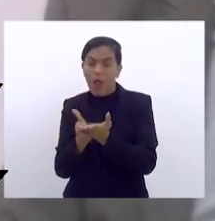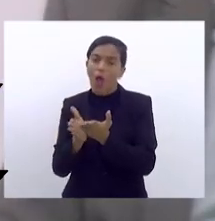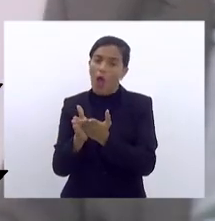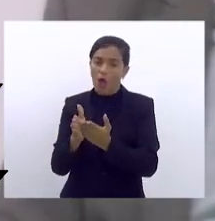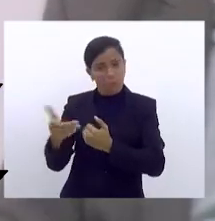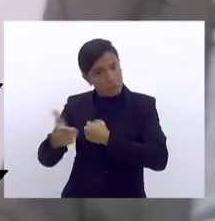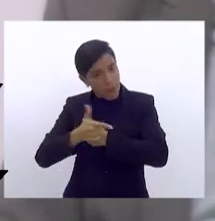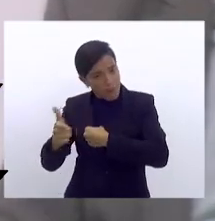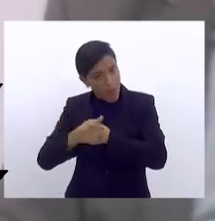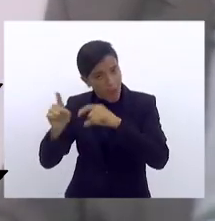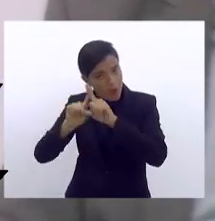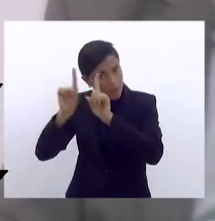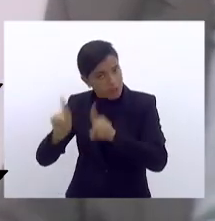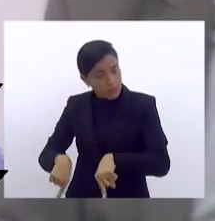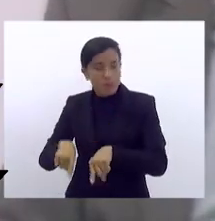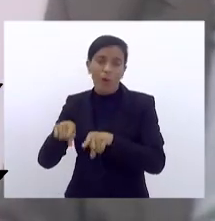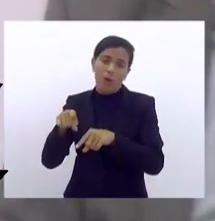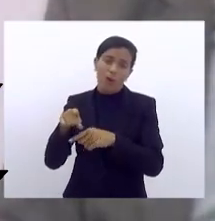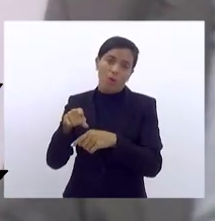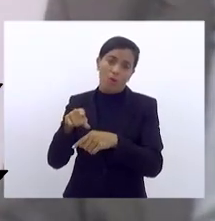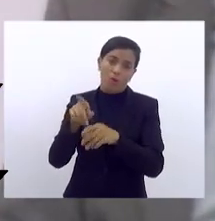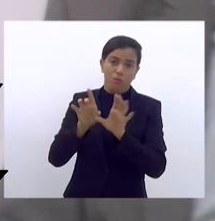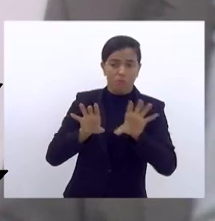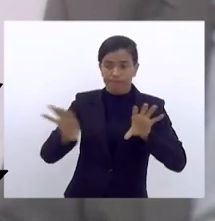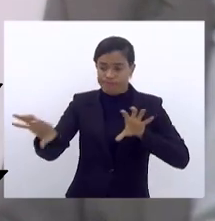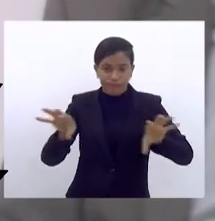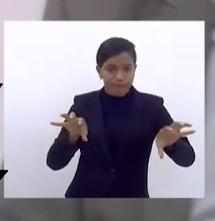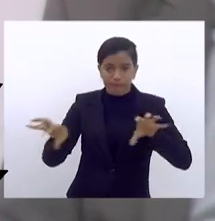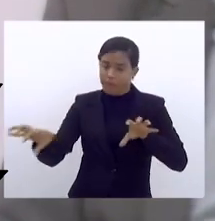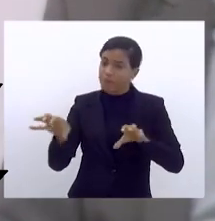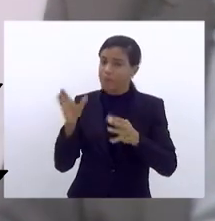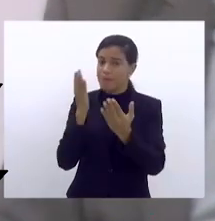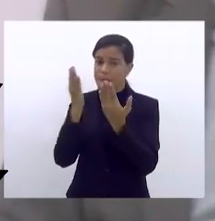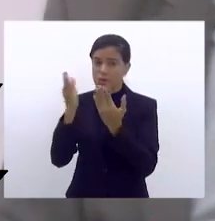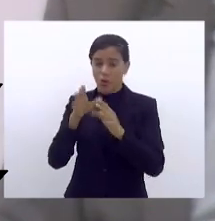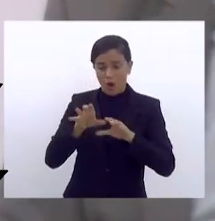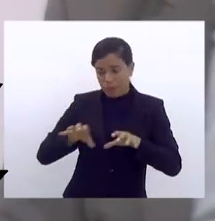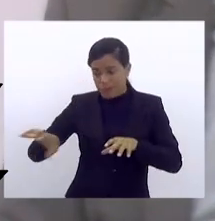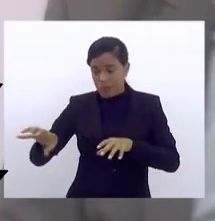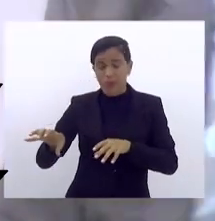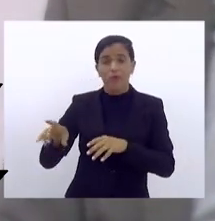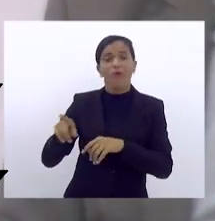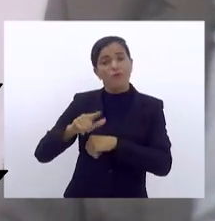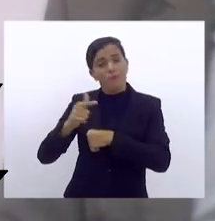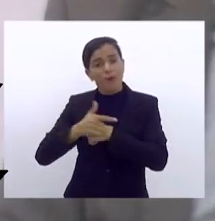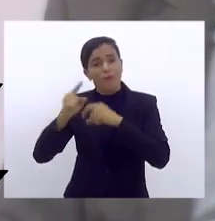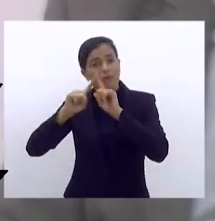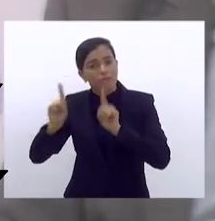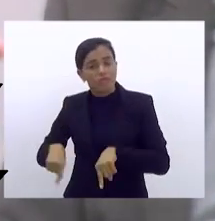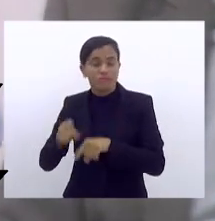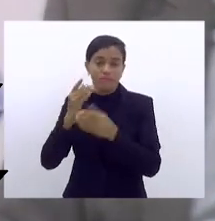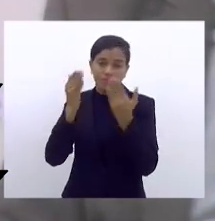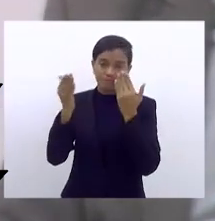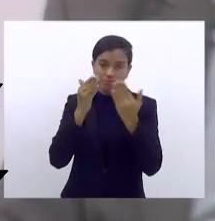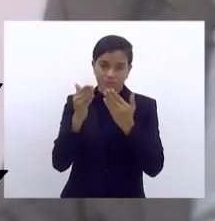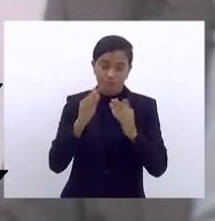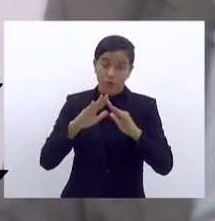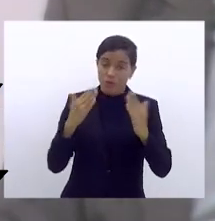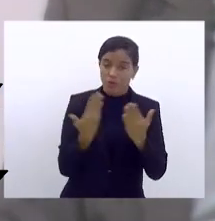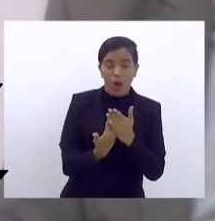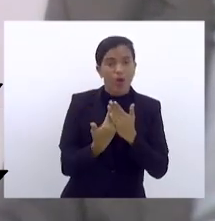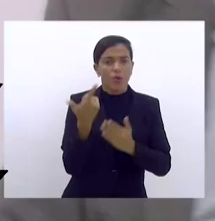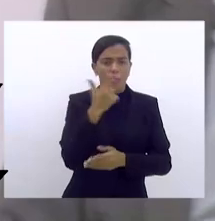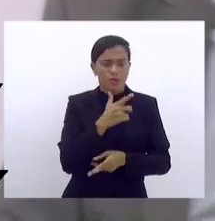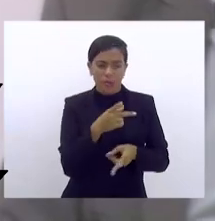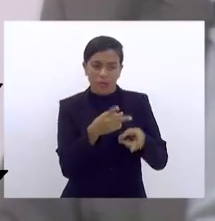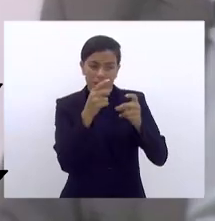vai cumprir o papel do assistente social psicólogo de psicólogo e a gente vai ter uma escola que funciona que consegue perceber o aluno que não